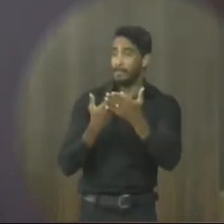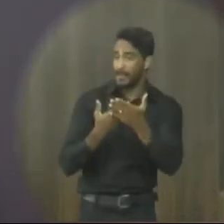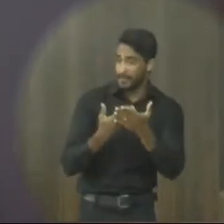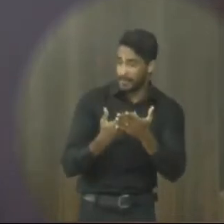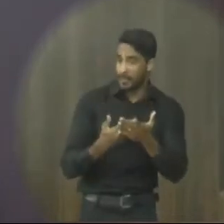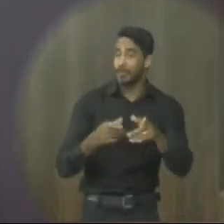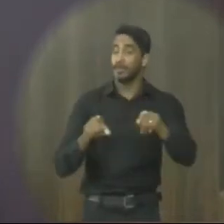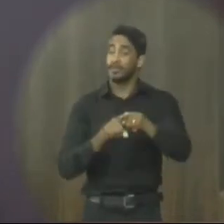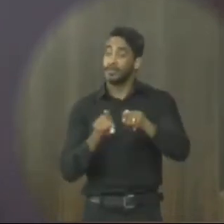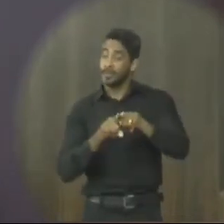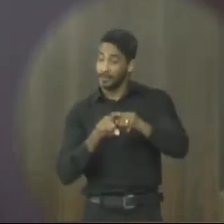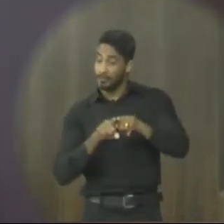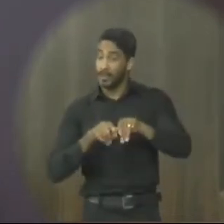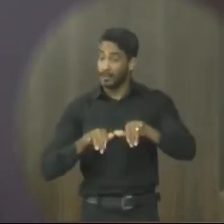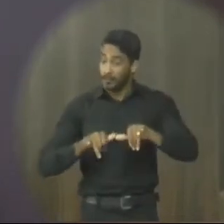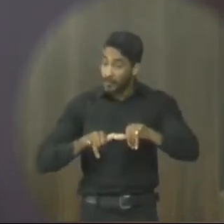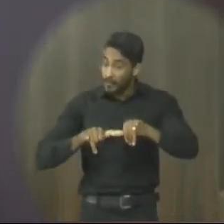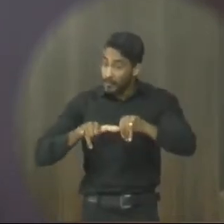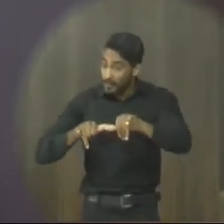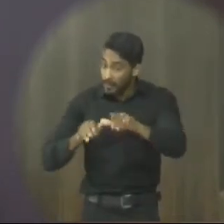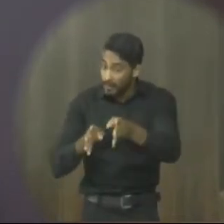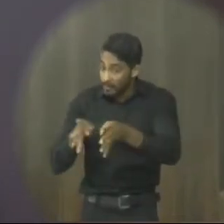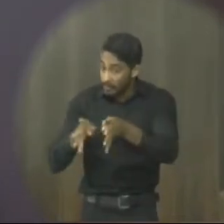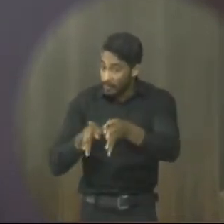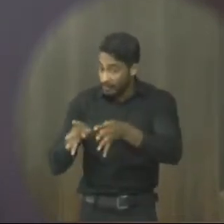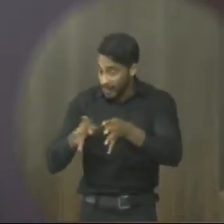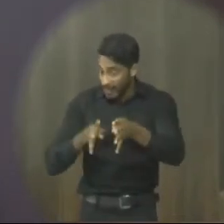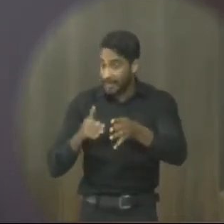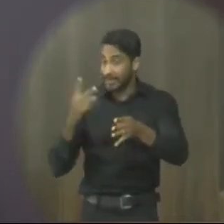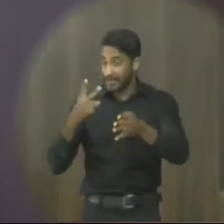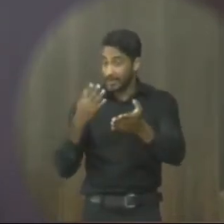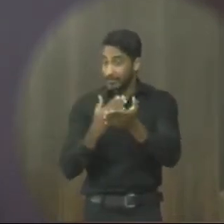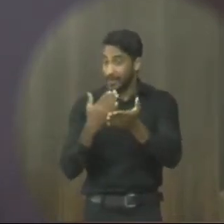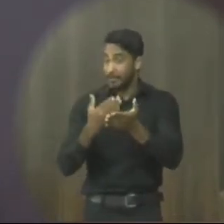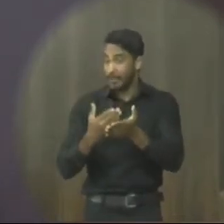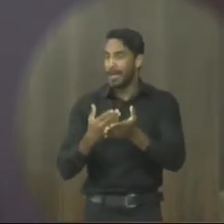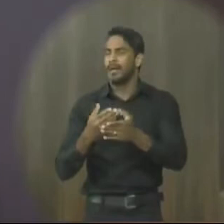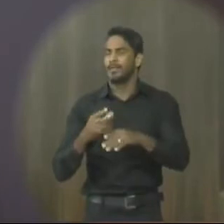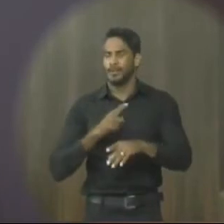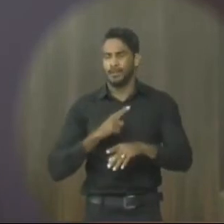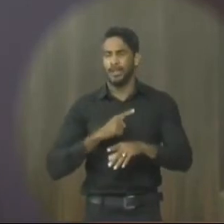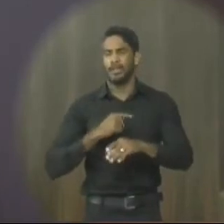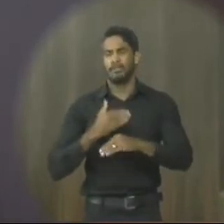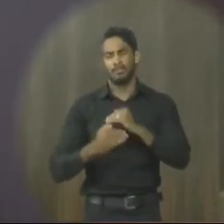do mercado, e a segunda etapa já está na licitação, e temos